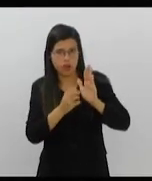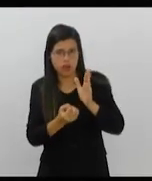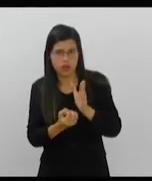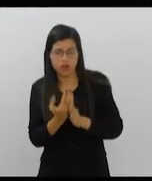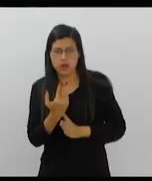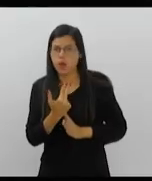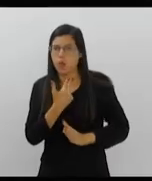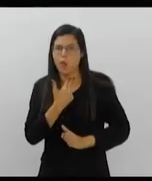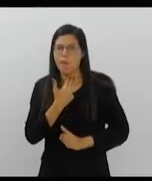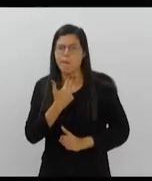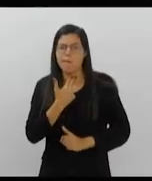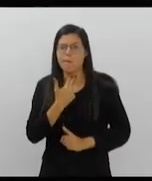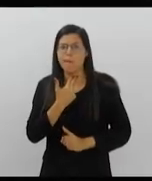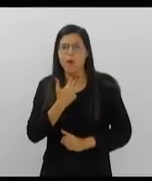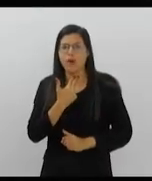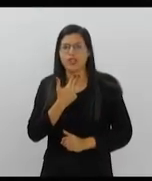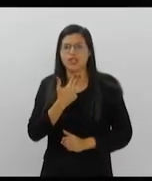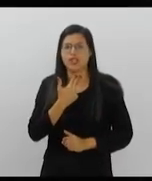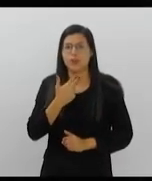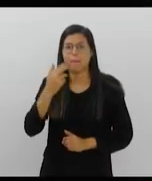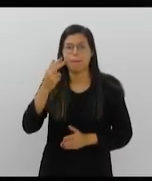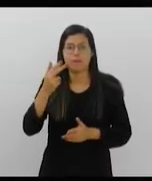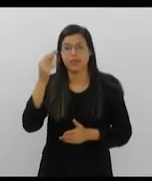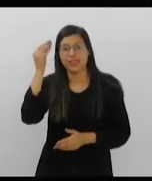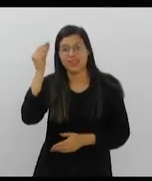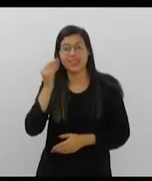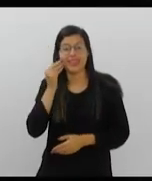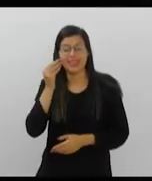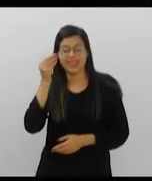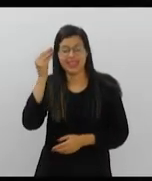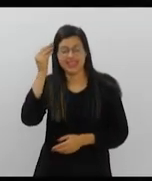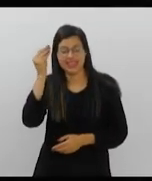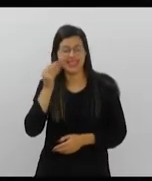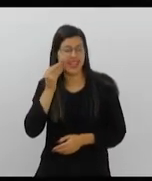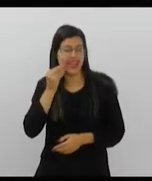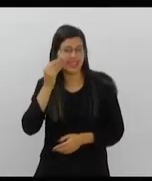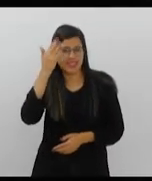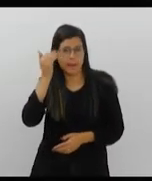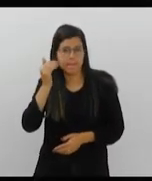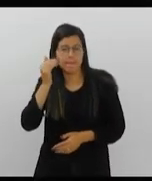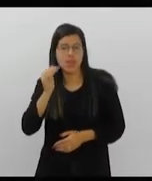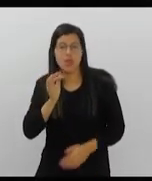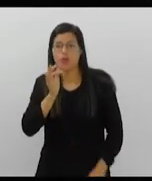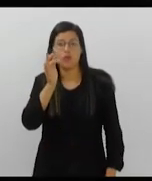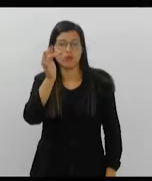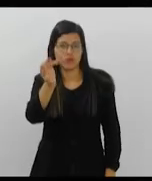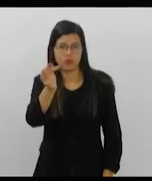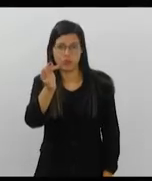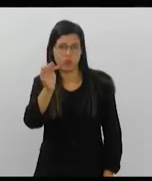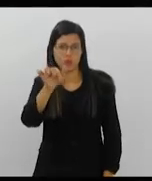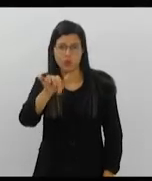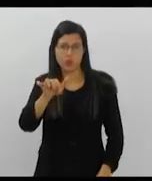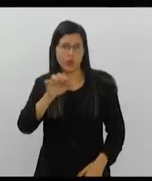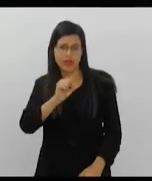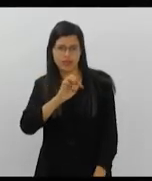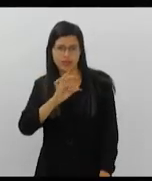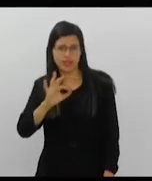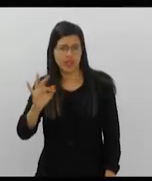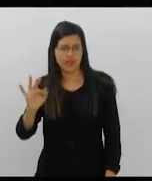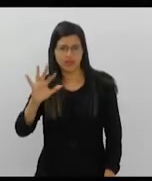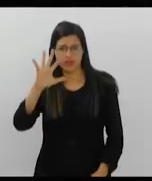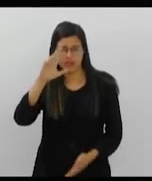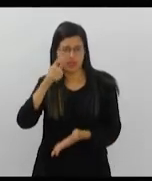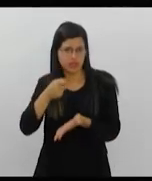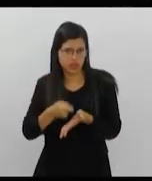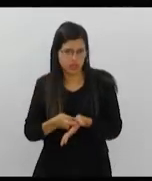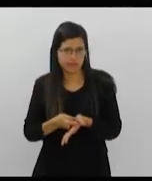pode adivinhar o que lá na frente o Supremo vai decidir.